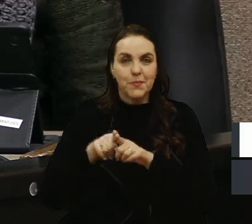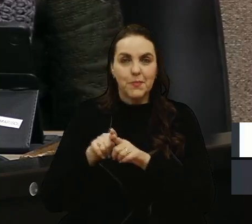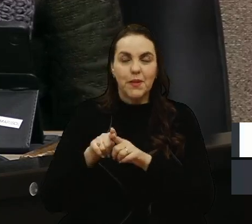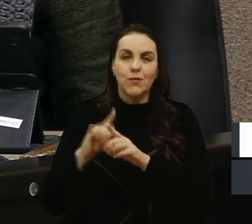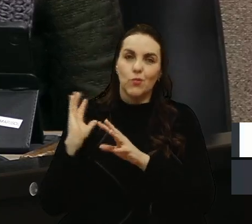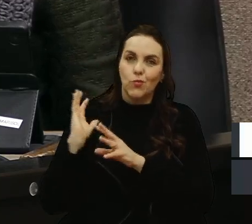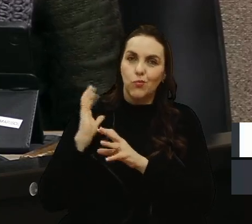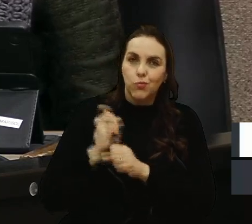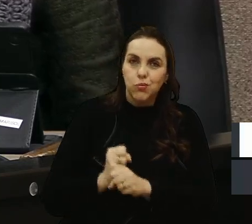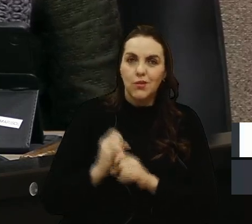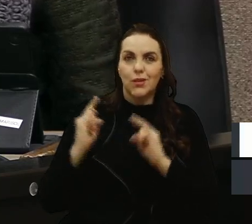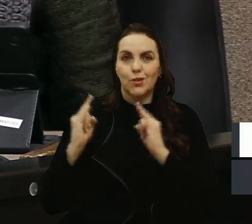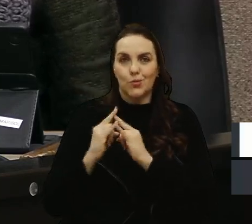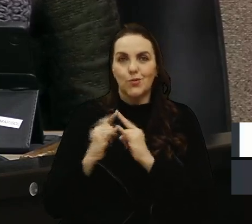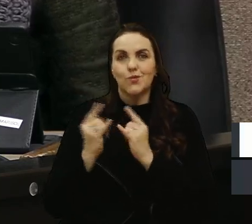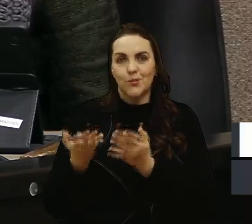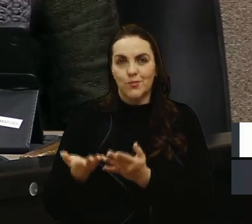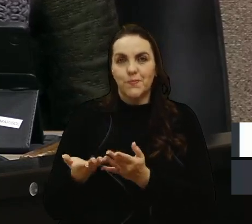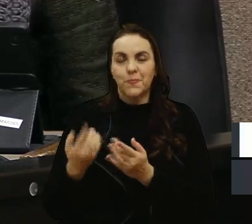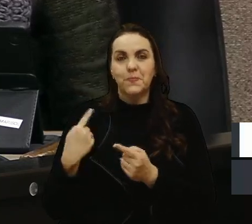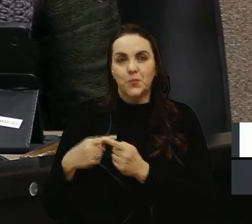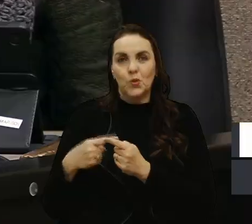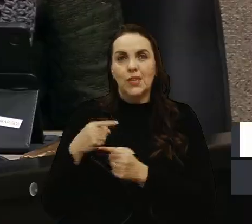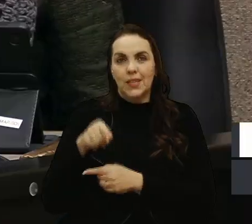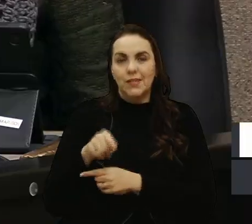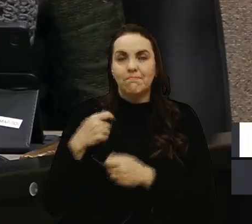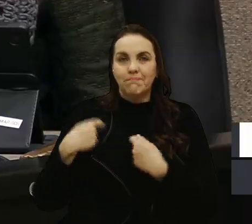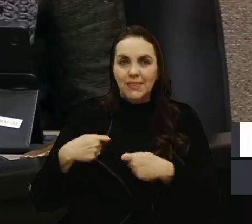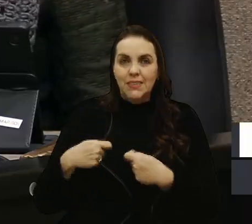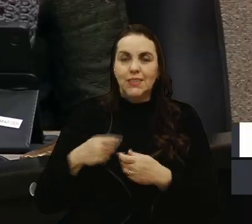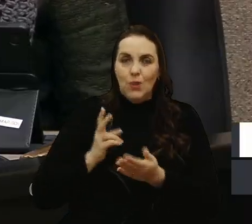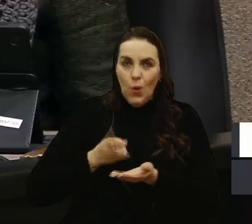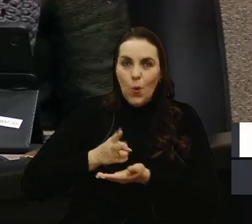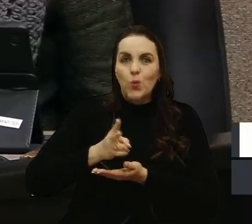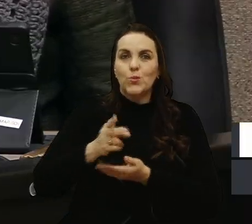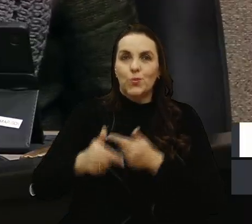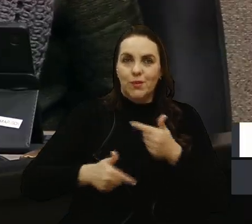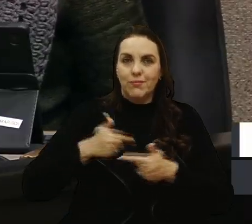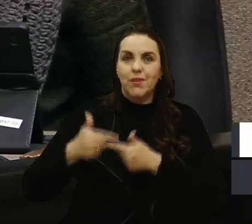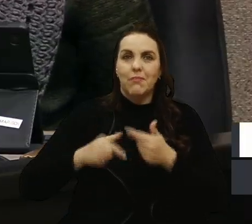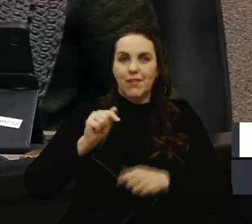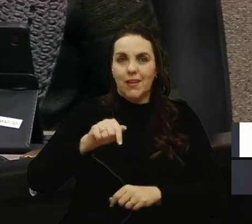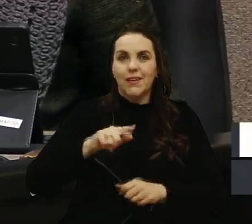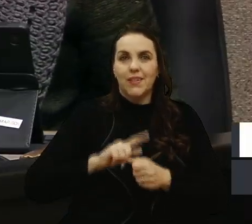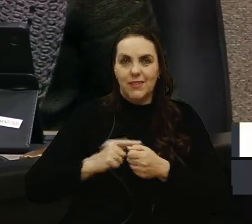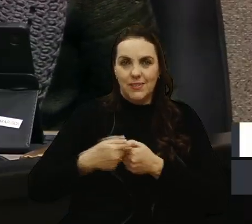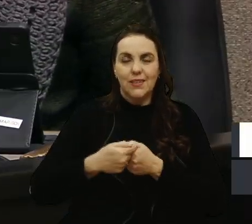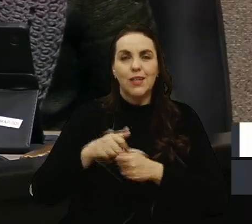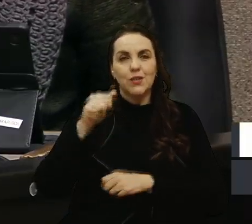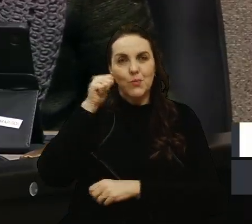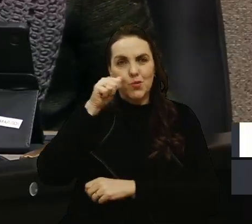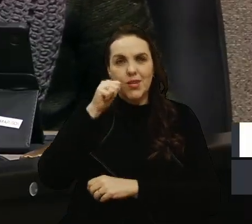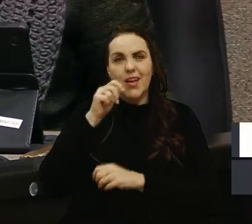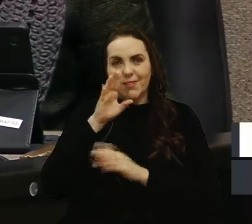retomada do Instituto, porque ele precisa continuar trabalhando na nossa cidade pelas nossas mulheres. Então,